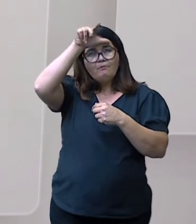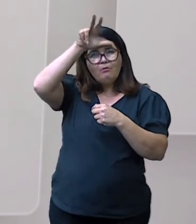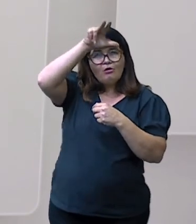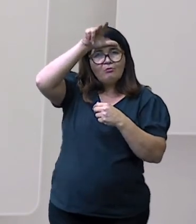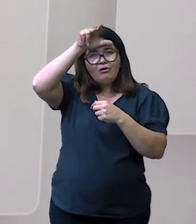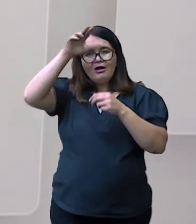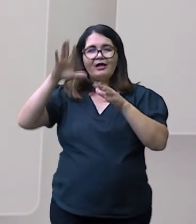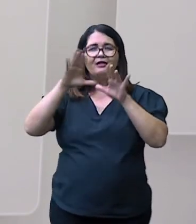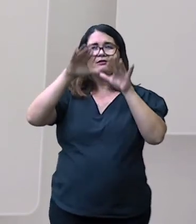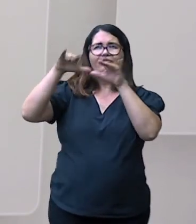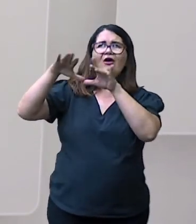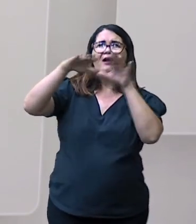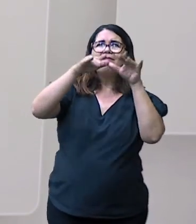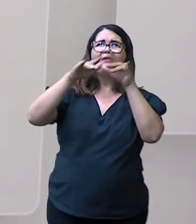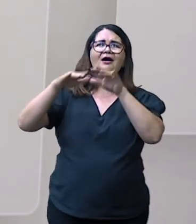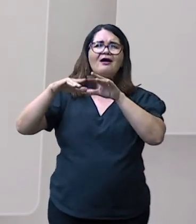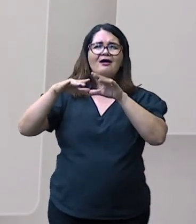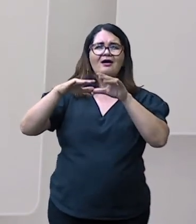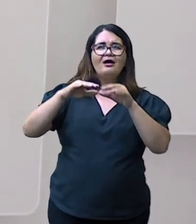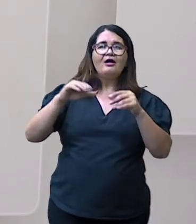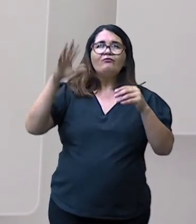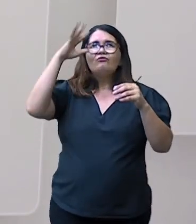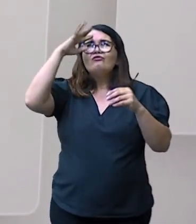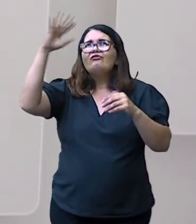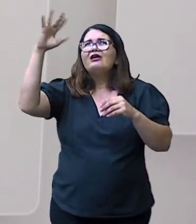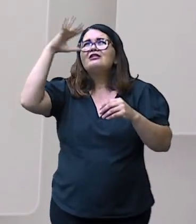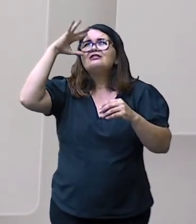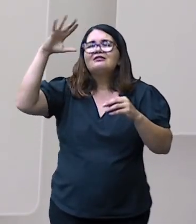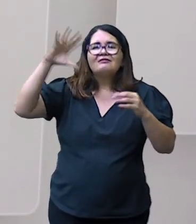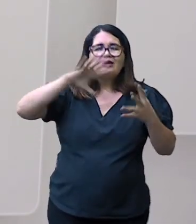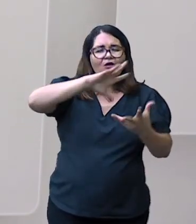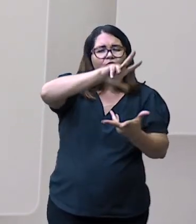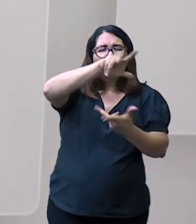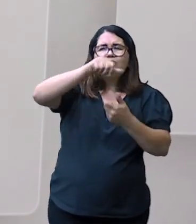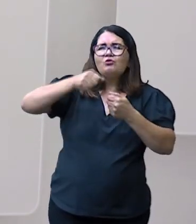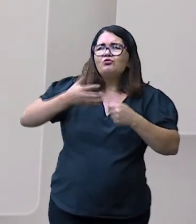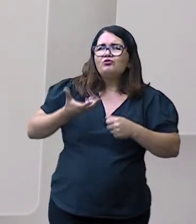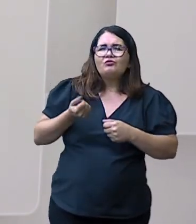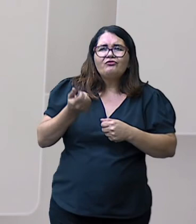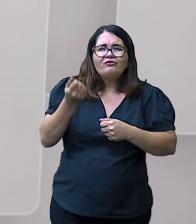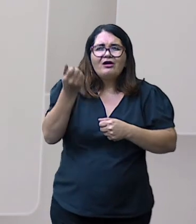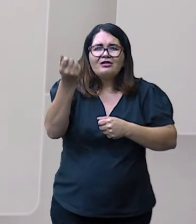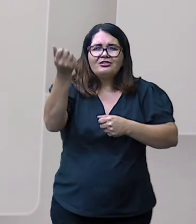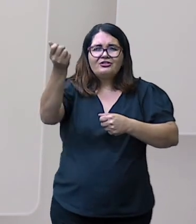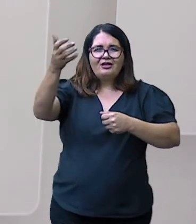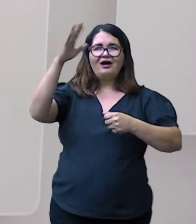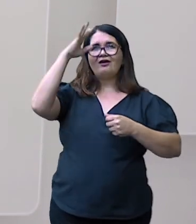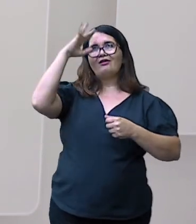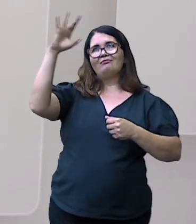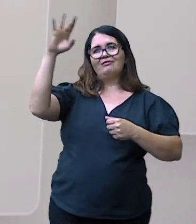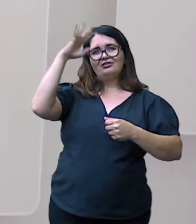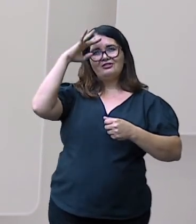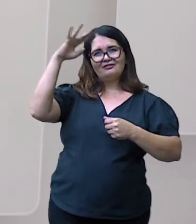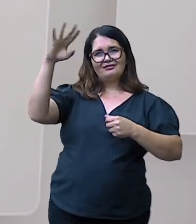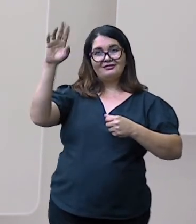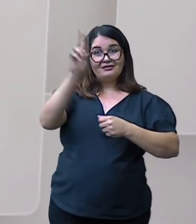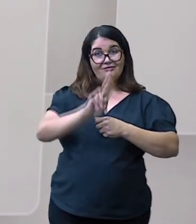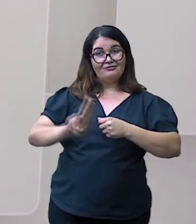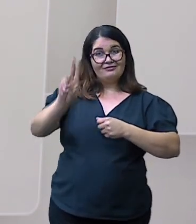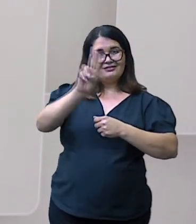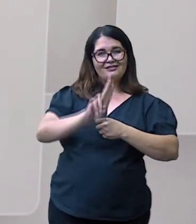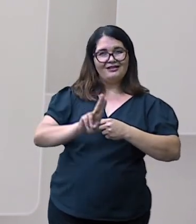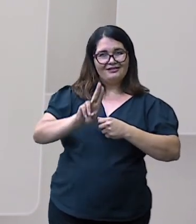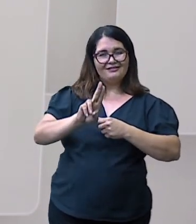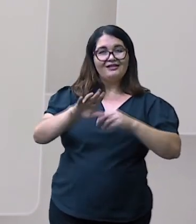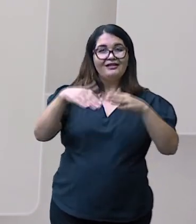mundo, e tem a ver com aqueles desenhos que ela fazia enquanto era ainda uma menininha,